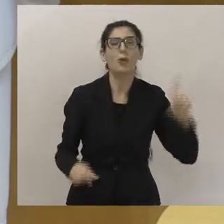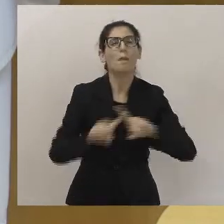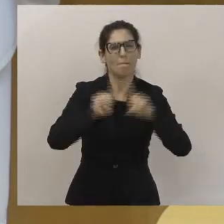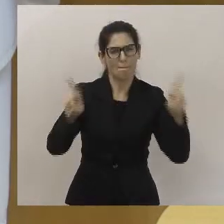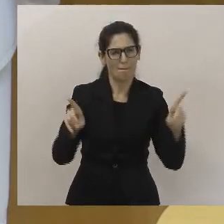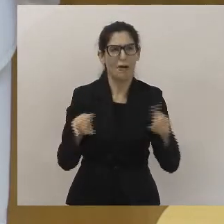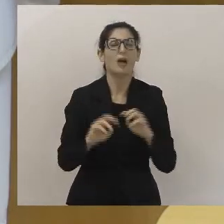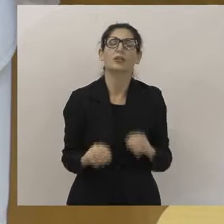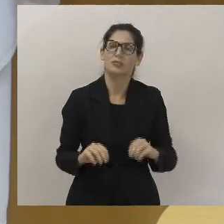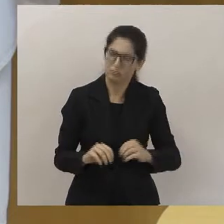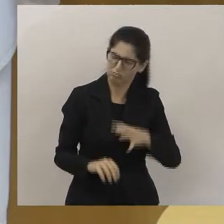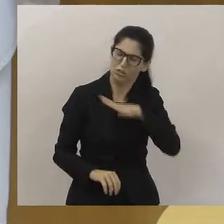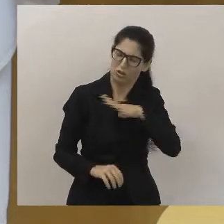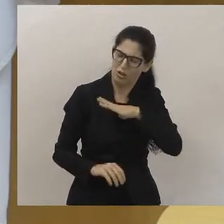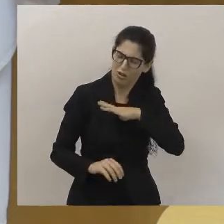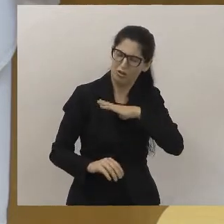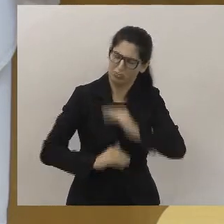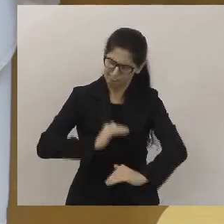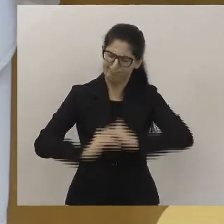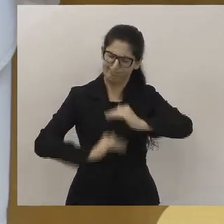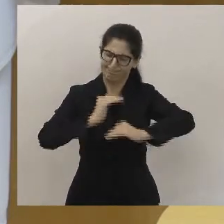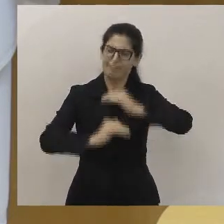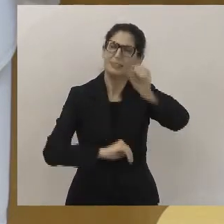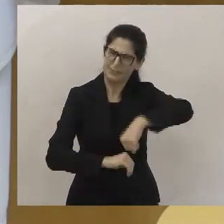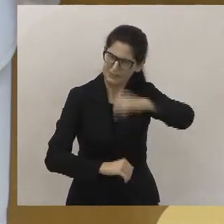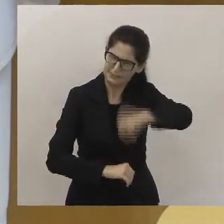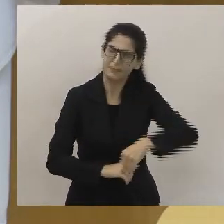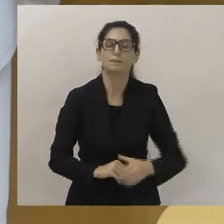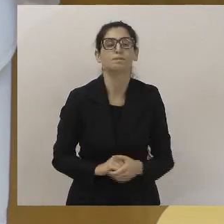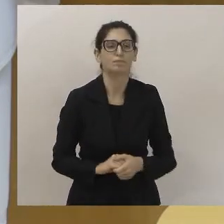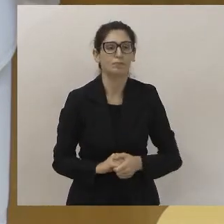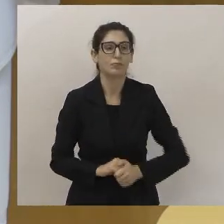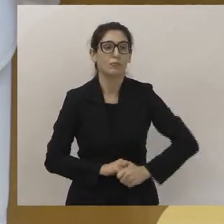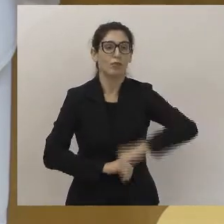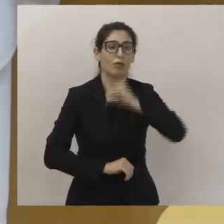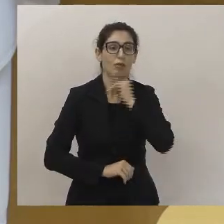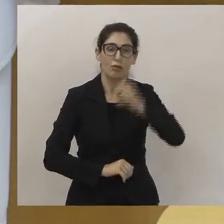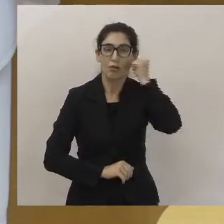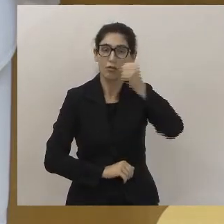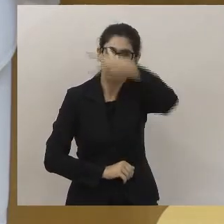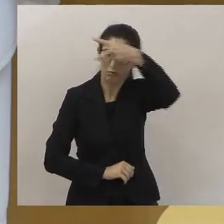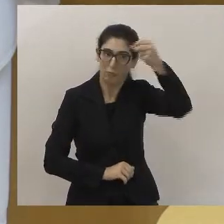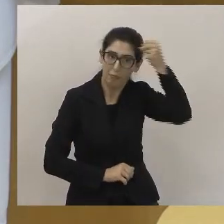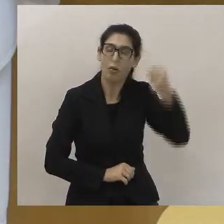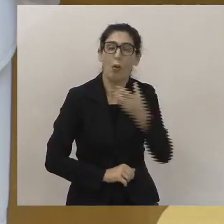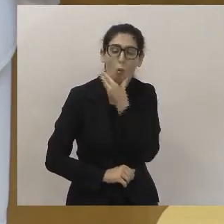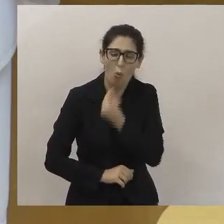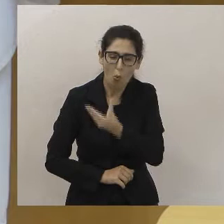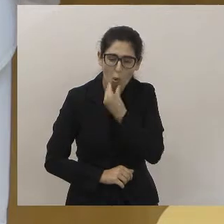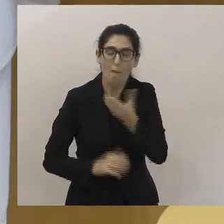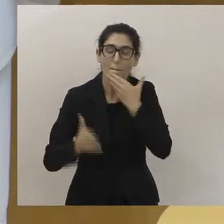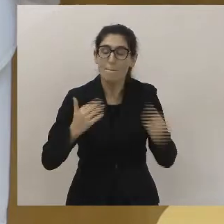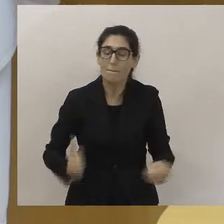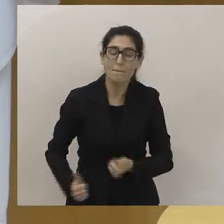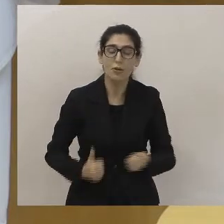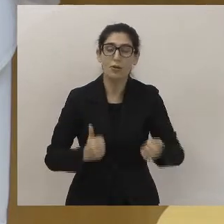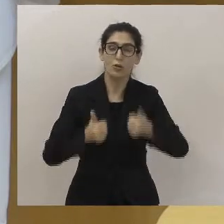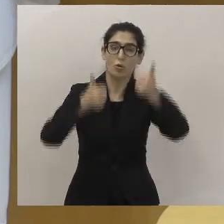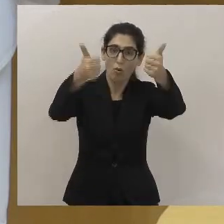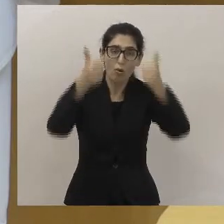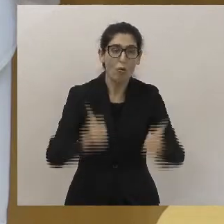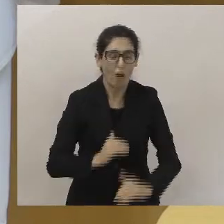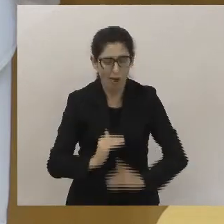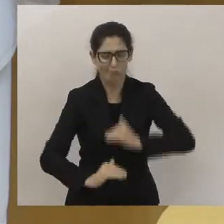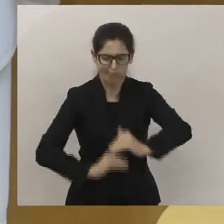está se no caminho certo se isaías nós prefeitos puder melhorar um pouquinho de qualidade para cada